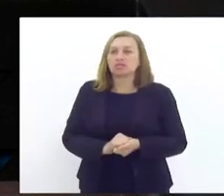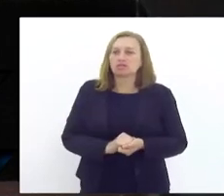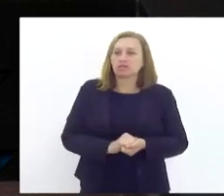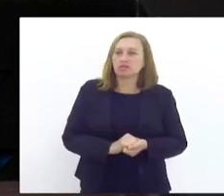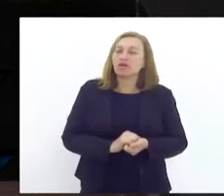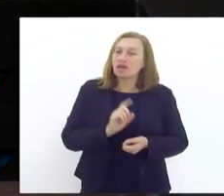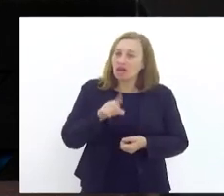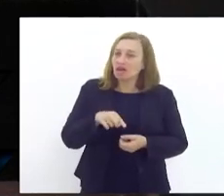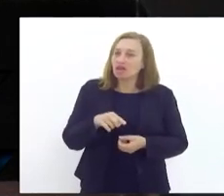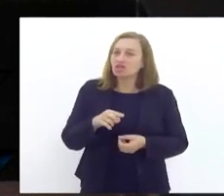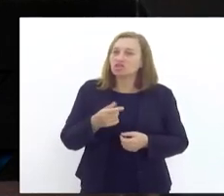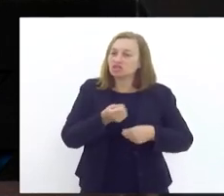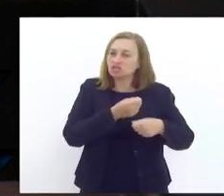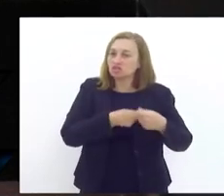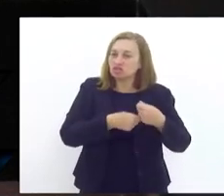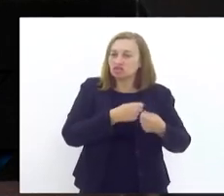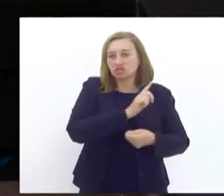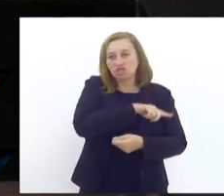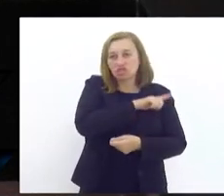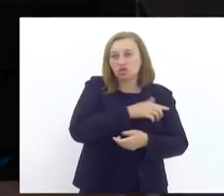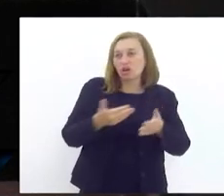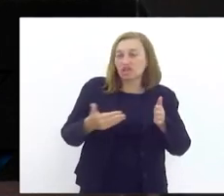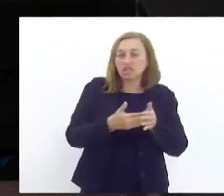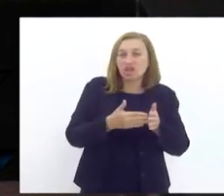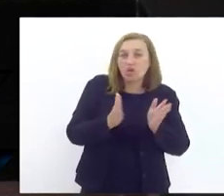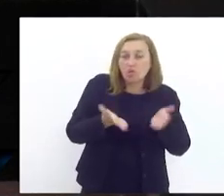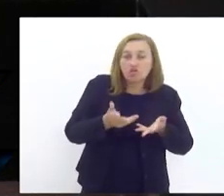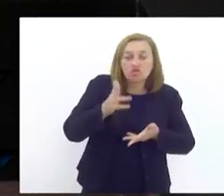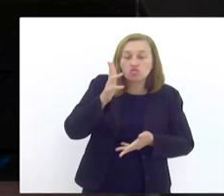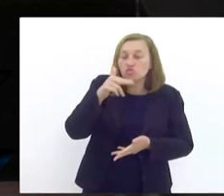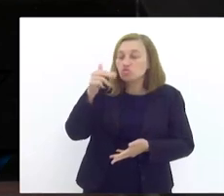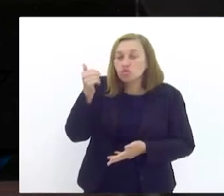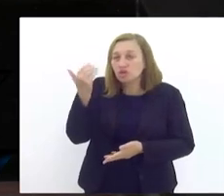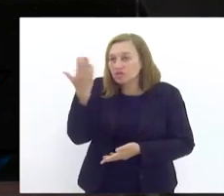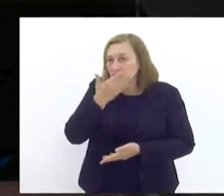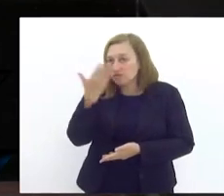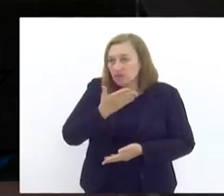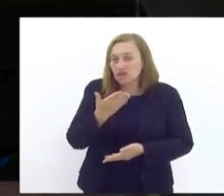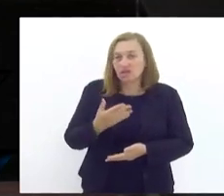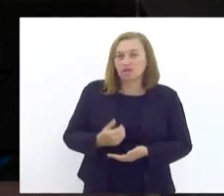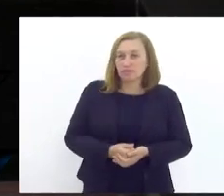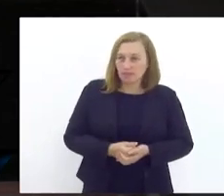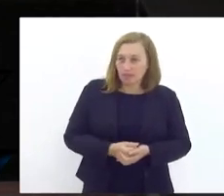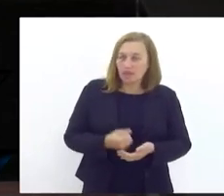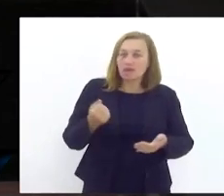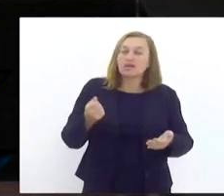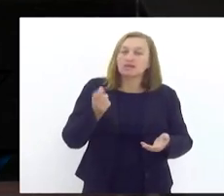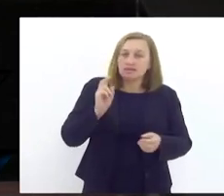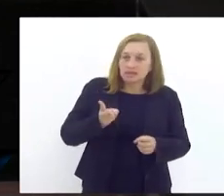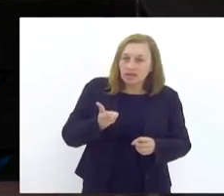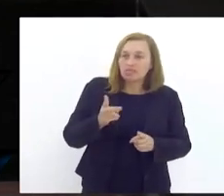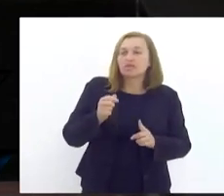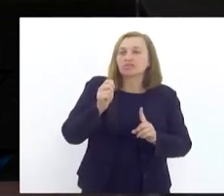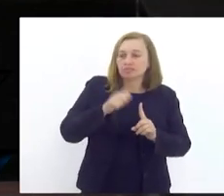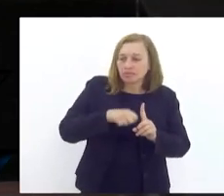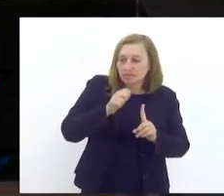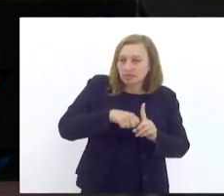até hoje até hoje nunca fez o décimo terceiro sempre atrasa